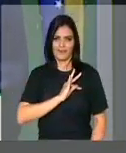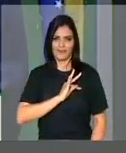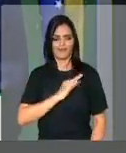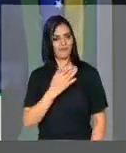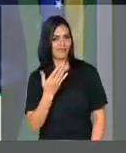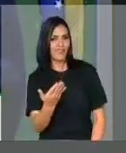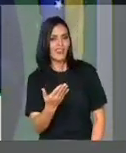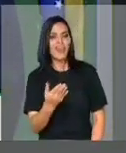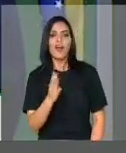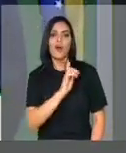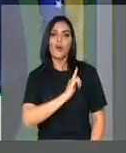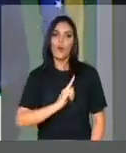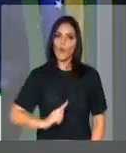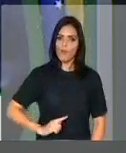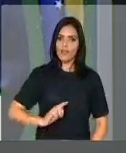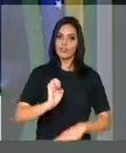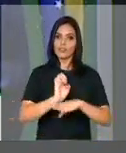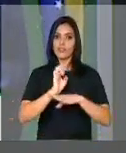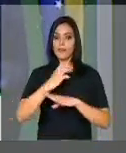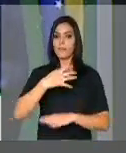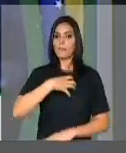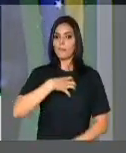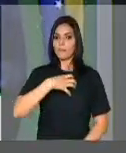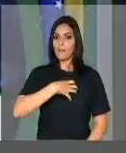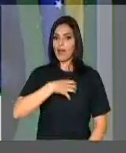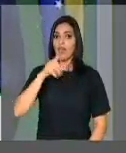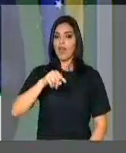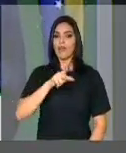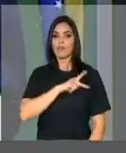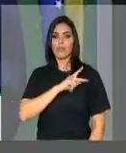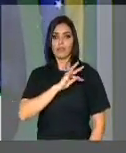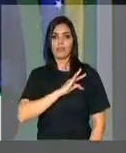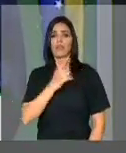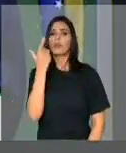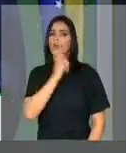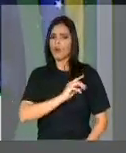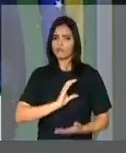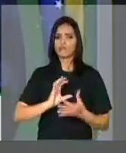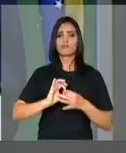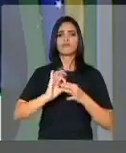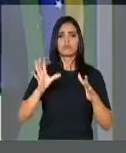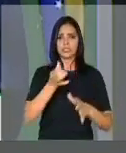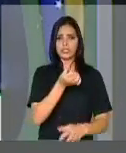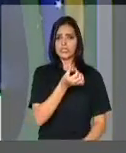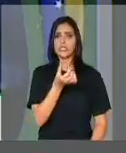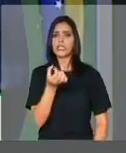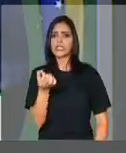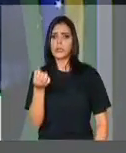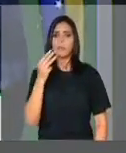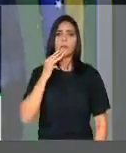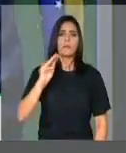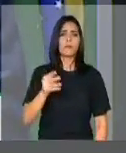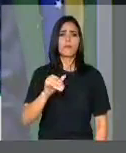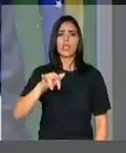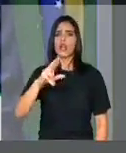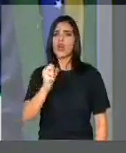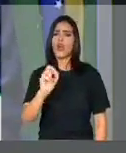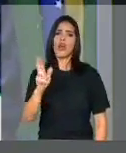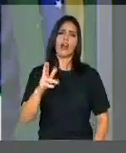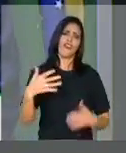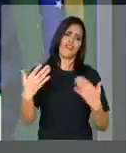O governo da Bahia, também do PT, recebeu uma liberação de R$ 600 milhões.